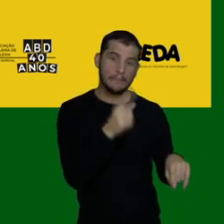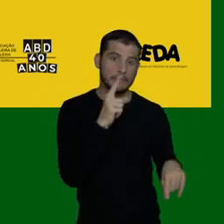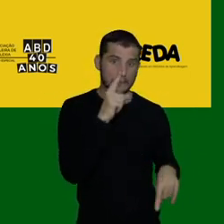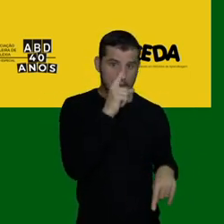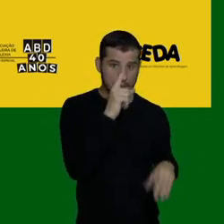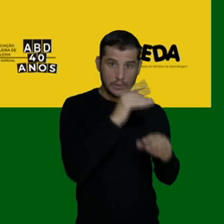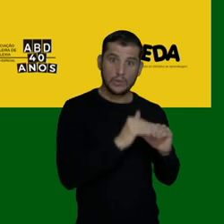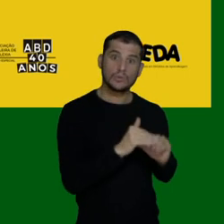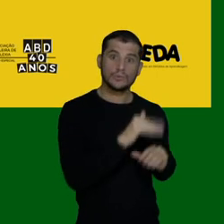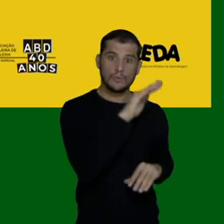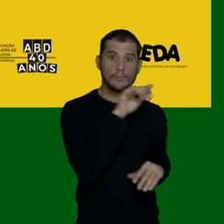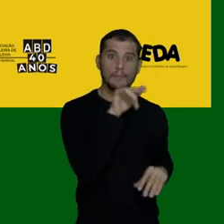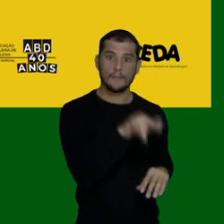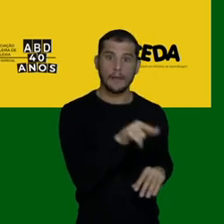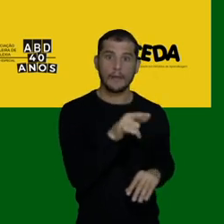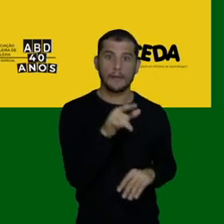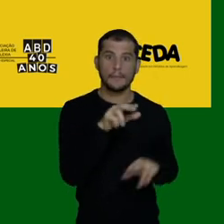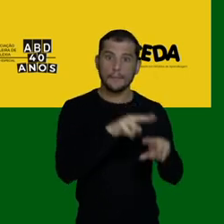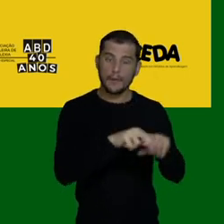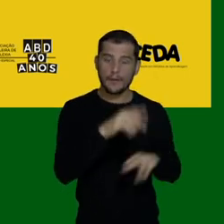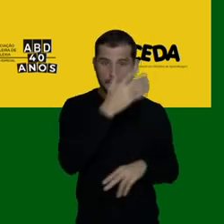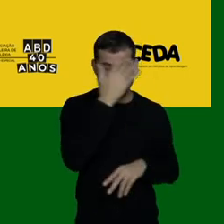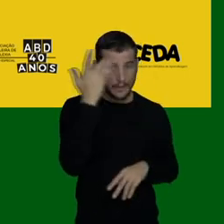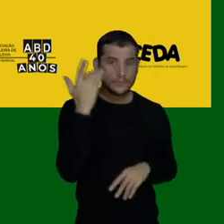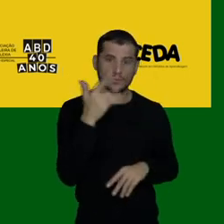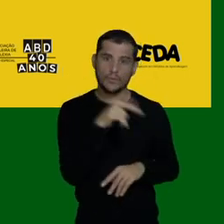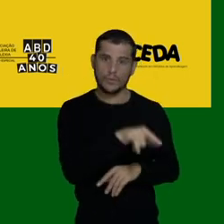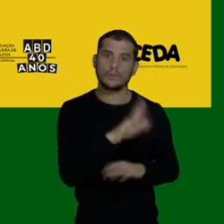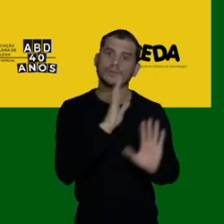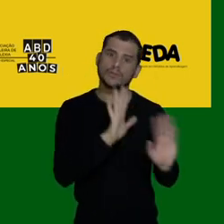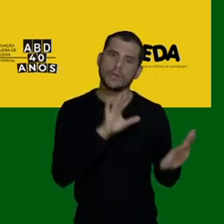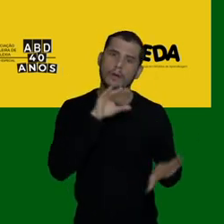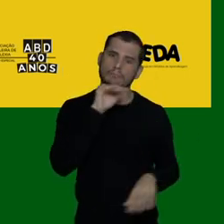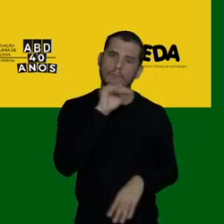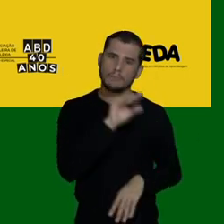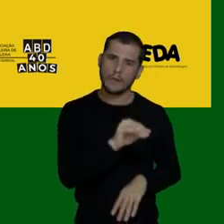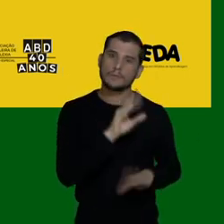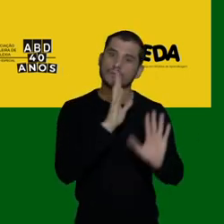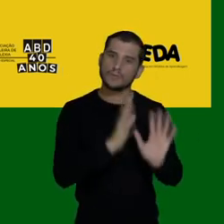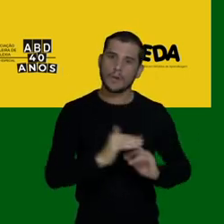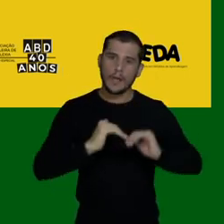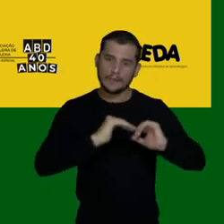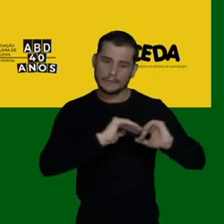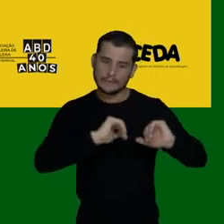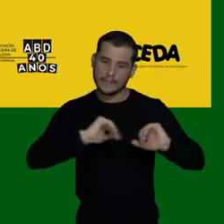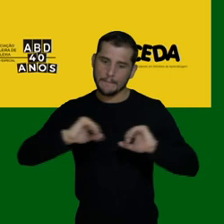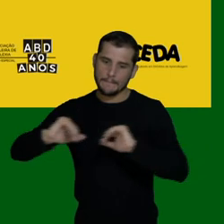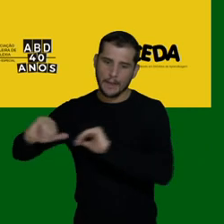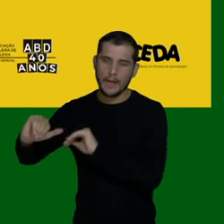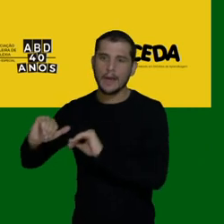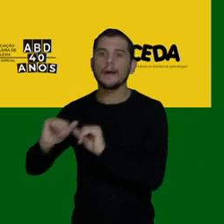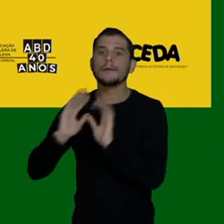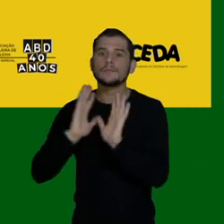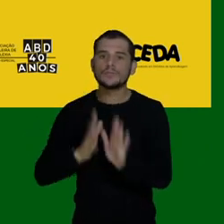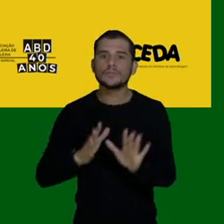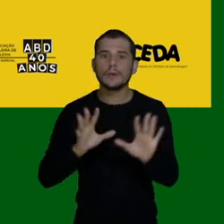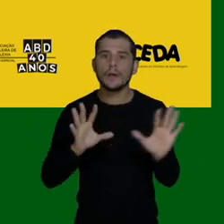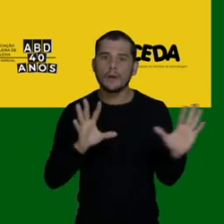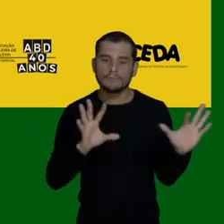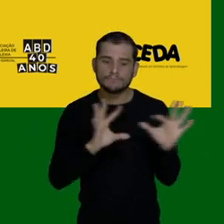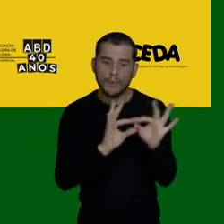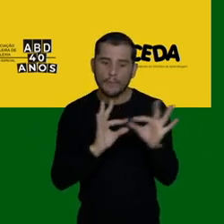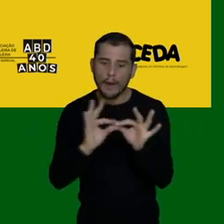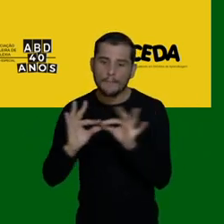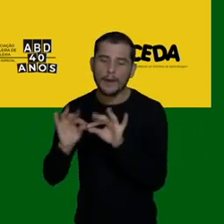já aglutina já separa já omite de novo aglutina que as não palavras